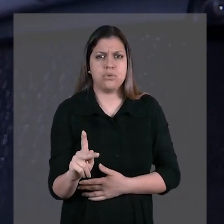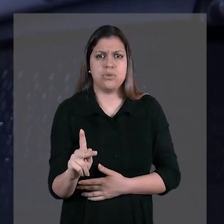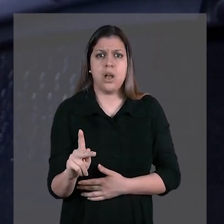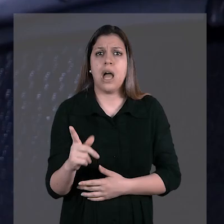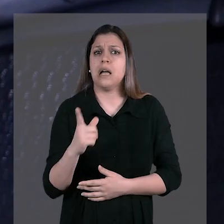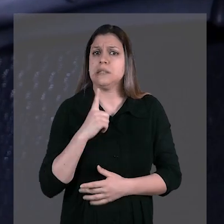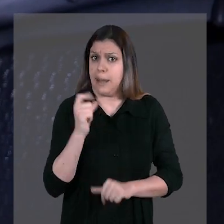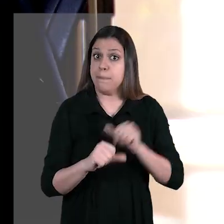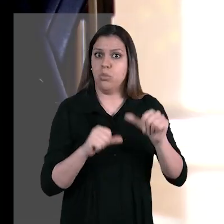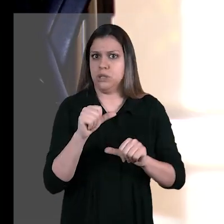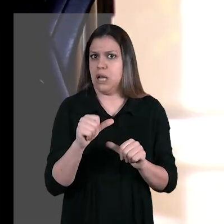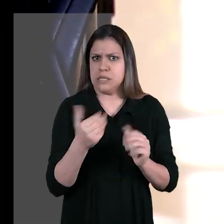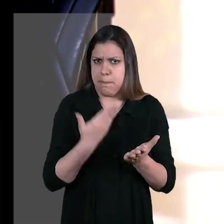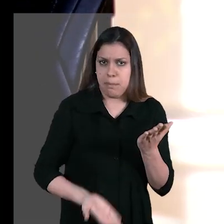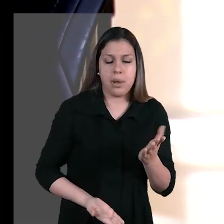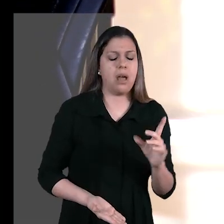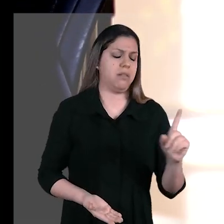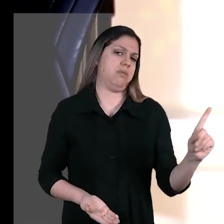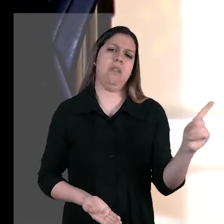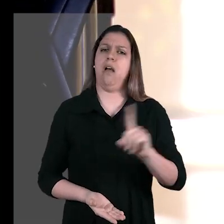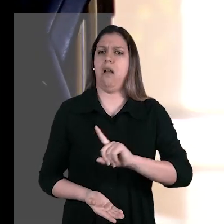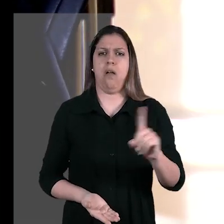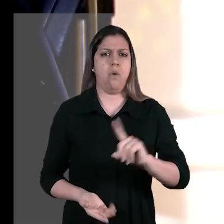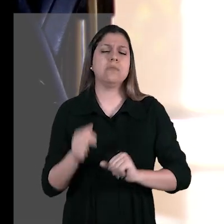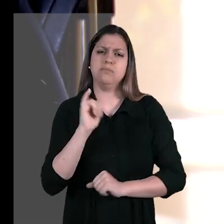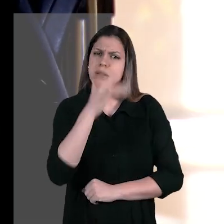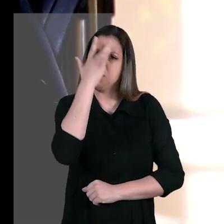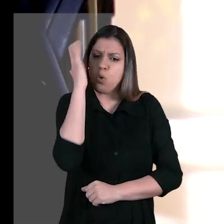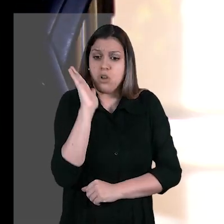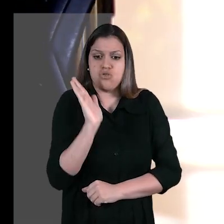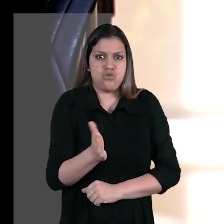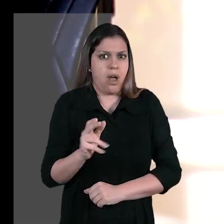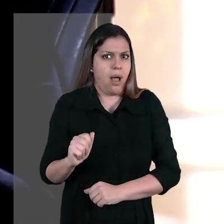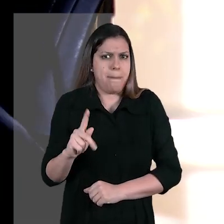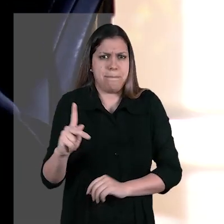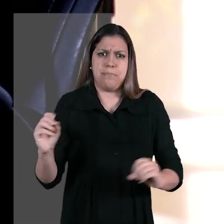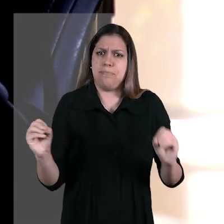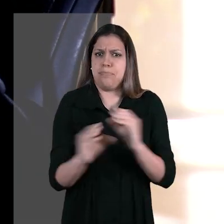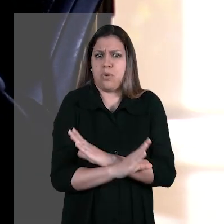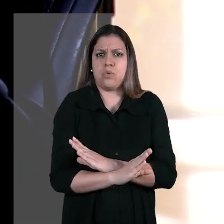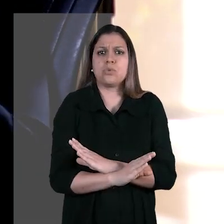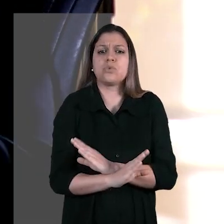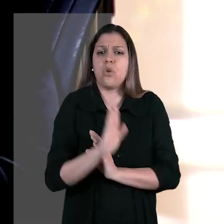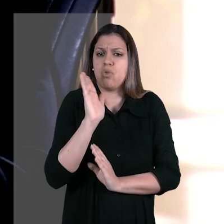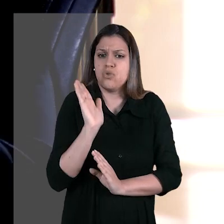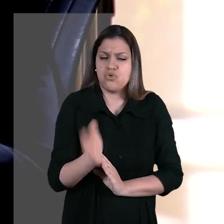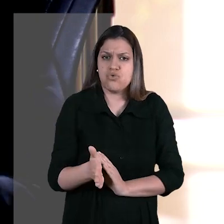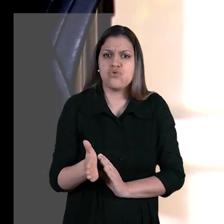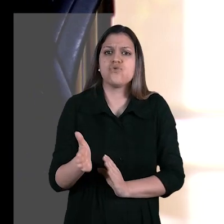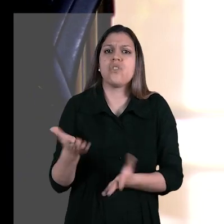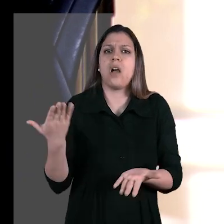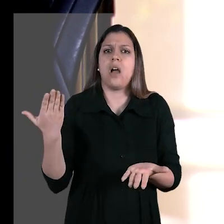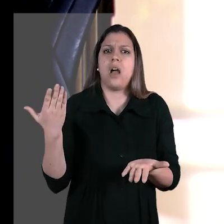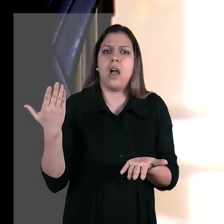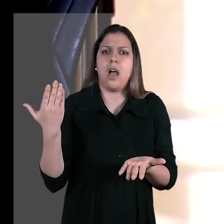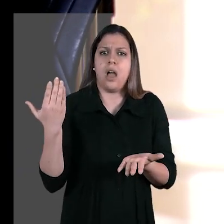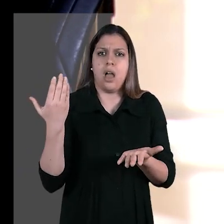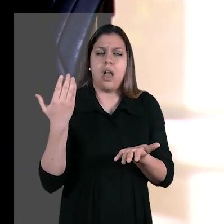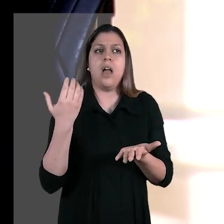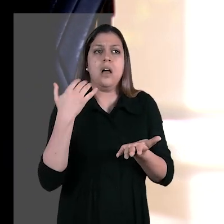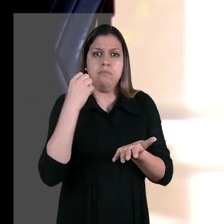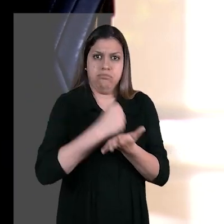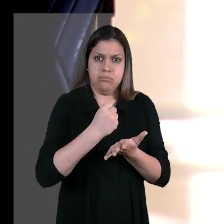ter alguma mudança? Não. Quem já está aposentado, né? O que a gente fala aposentado? Já deu entrada